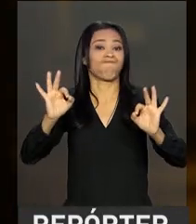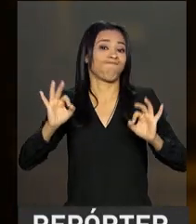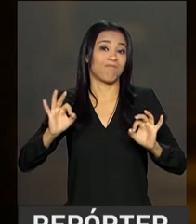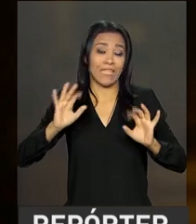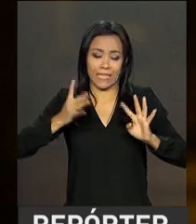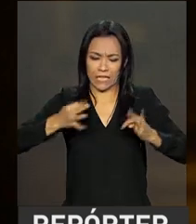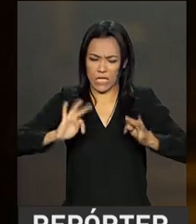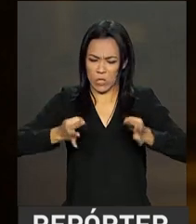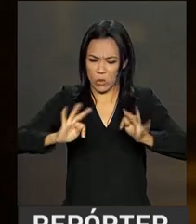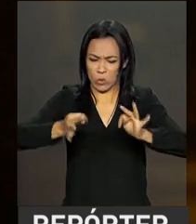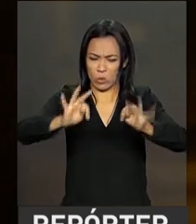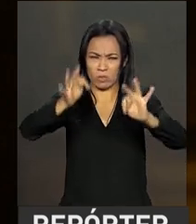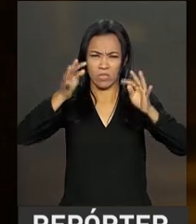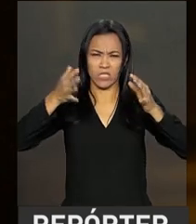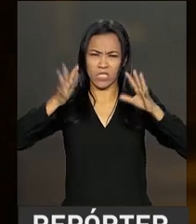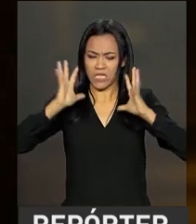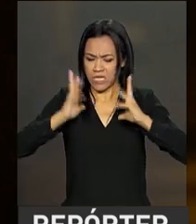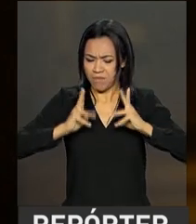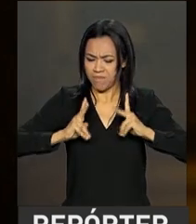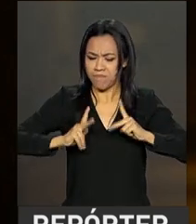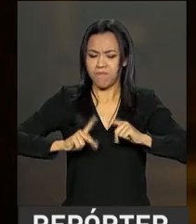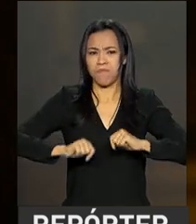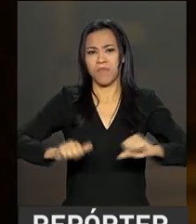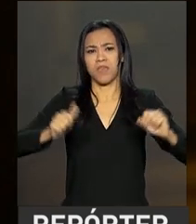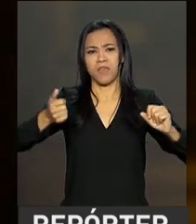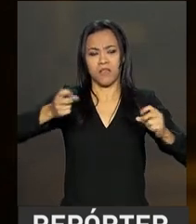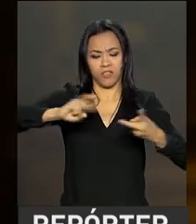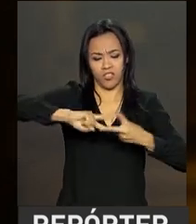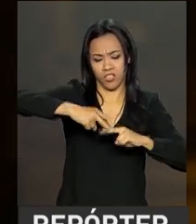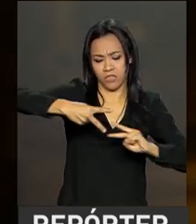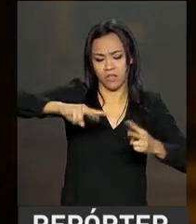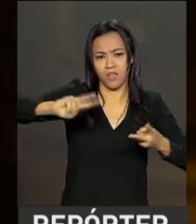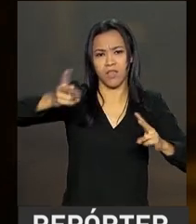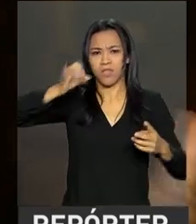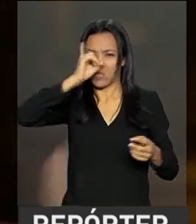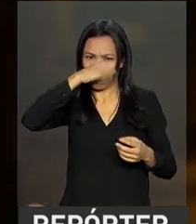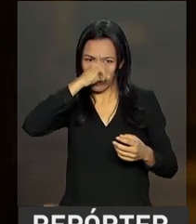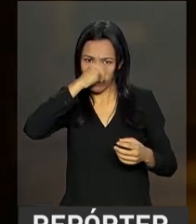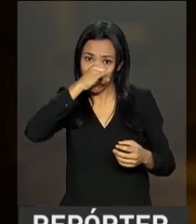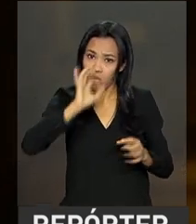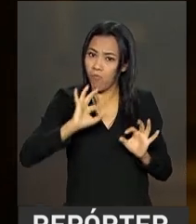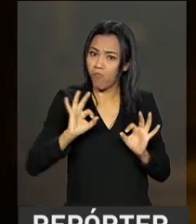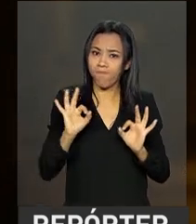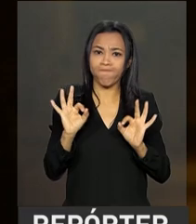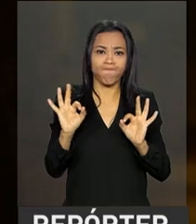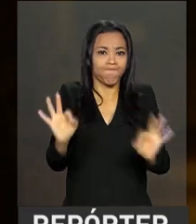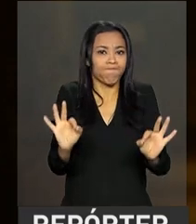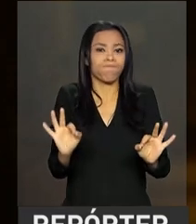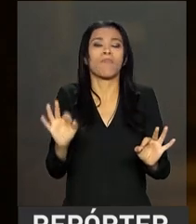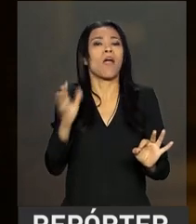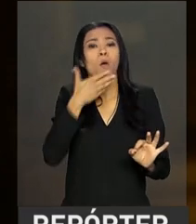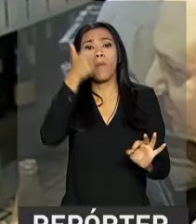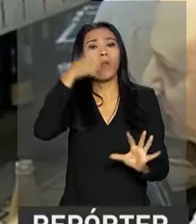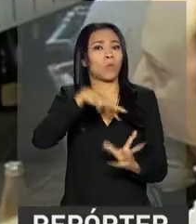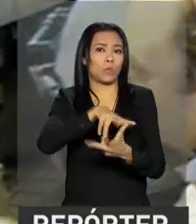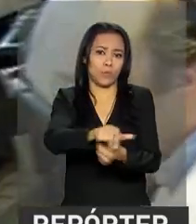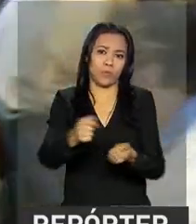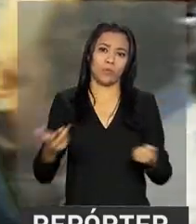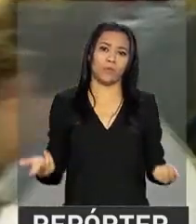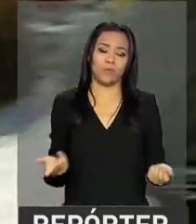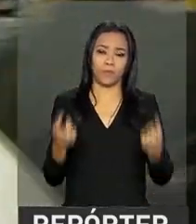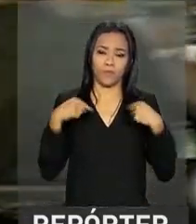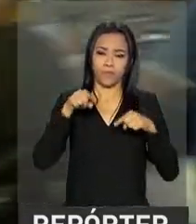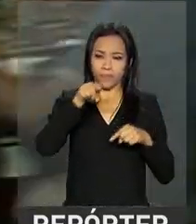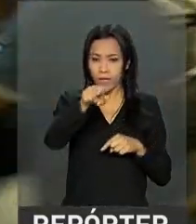tecnologia insanidade em genética do nosso produto como disse o início a melhor do mundo o potencial